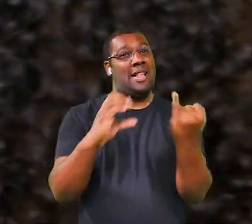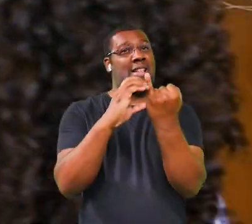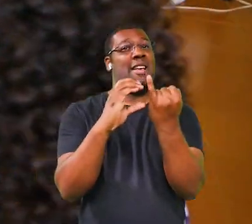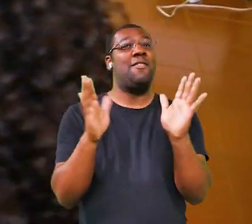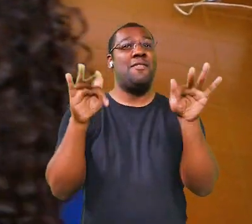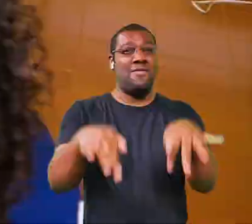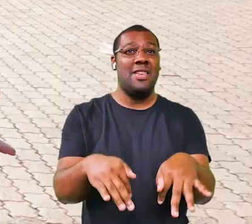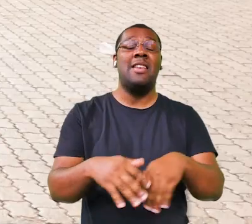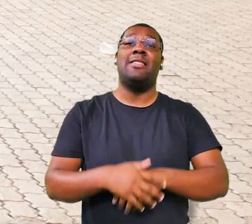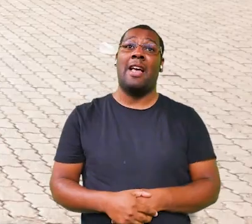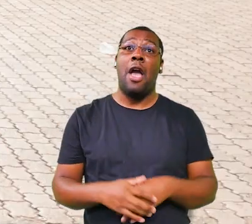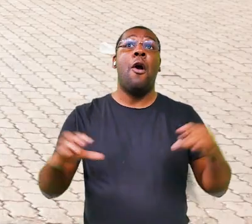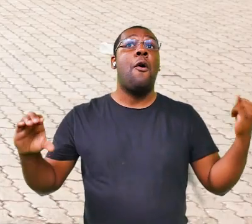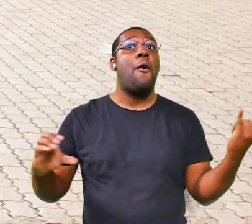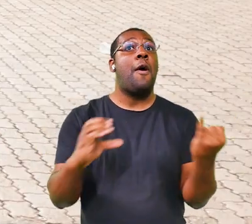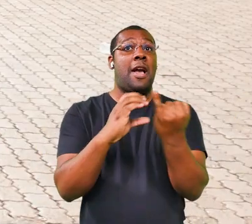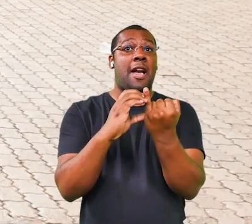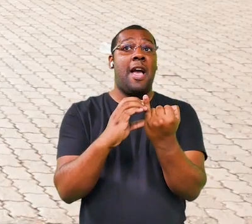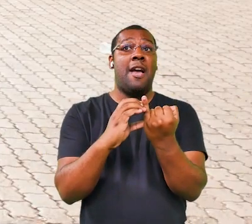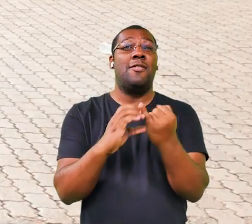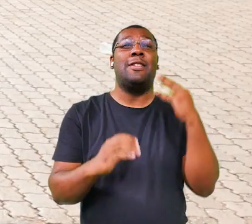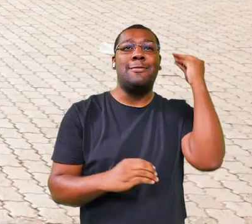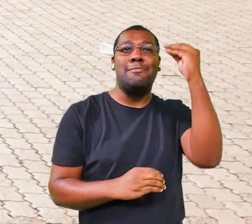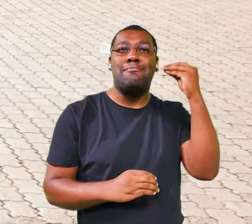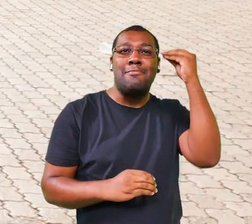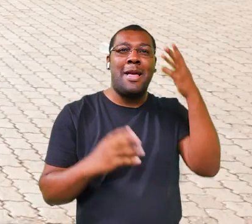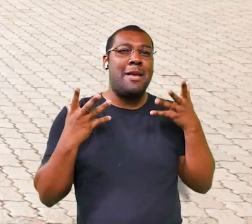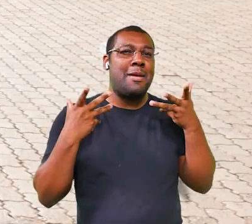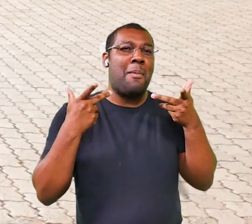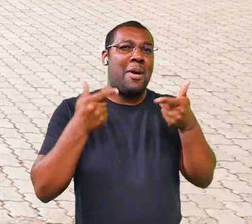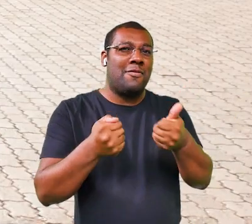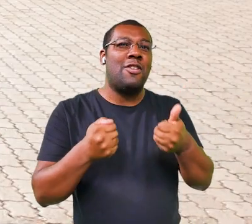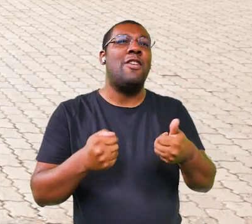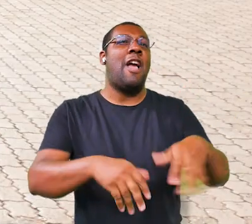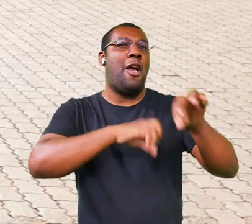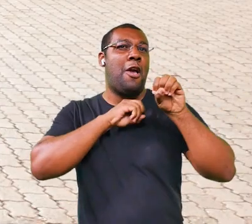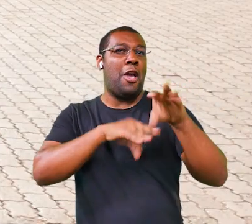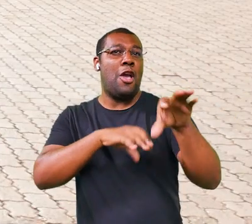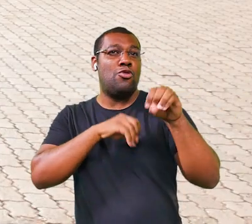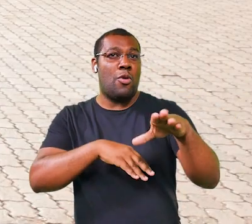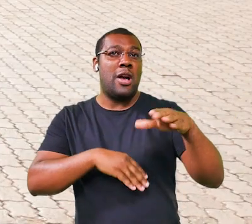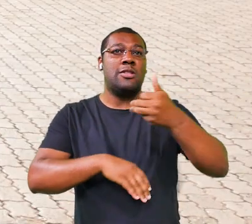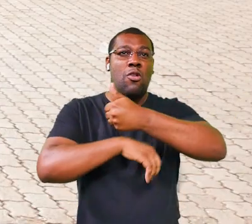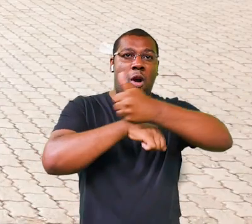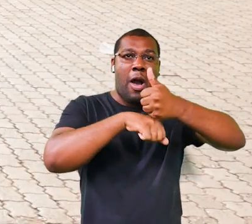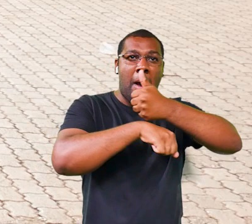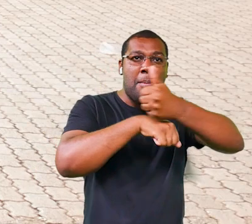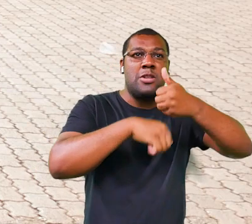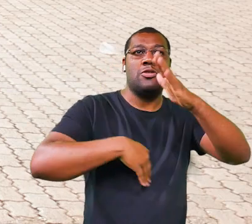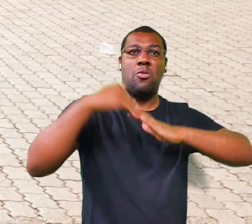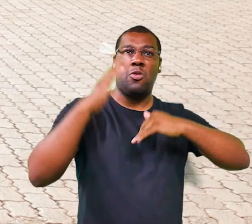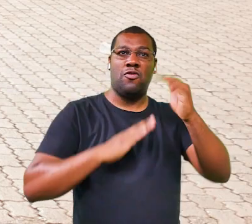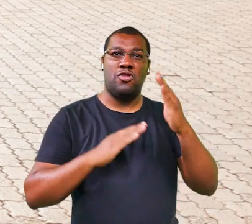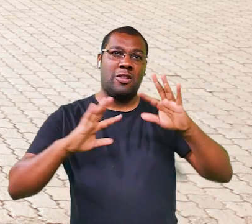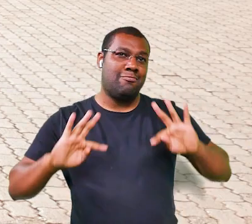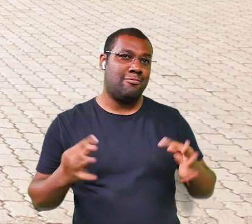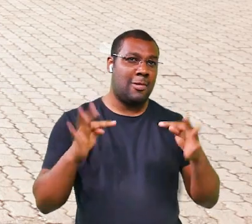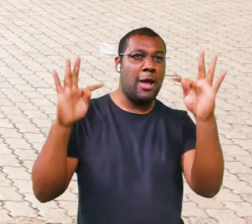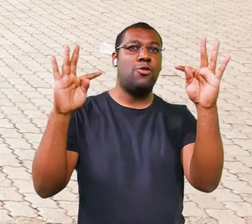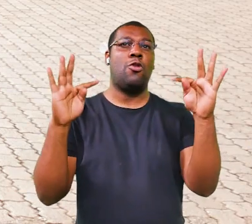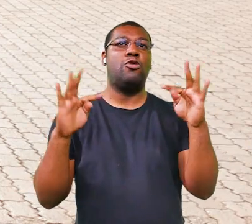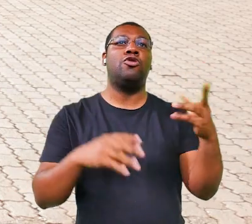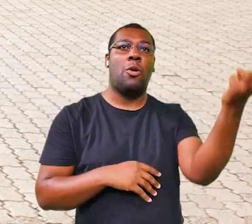Chegamos ao fim, galera. O Conecta é, de fato, uma experiência extraordinária. É educação,